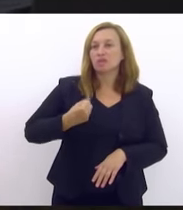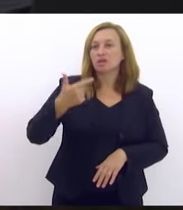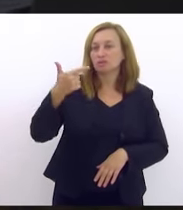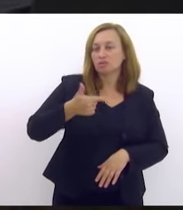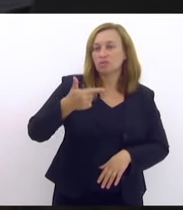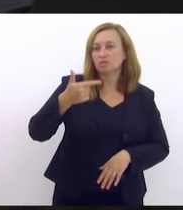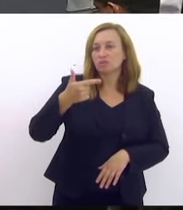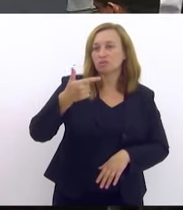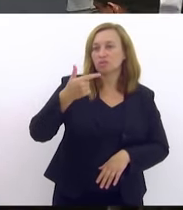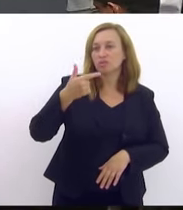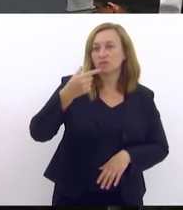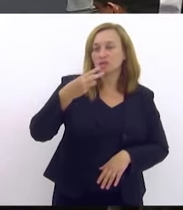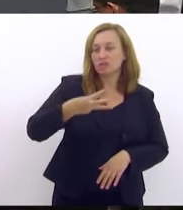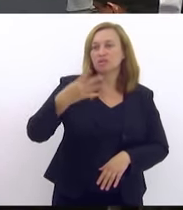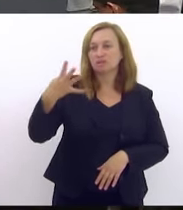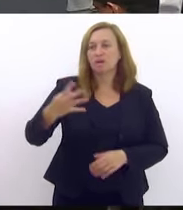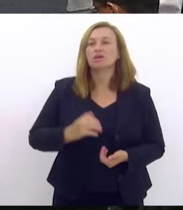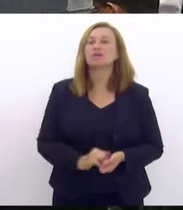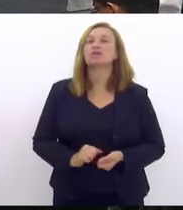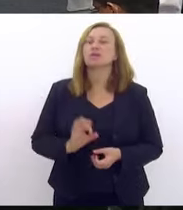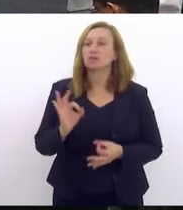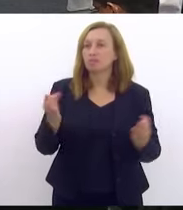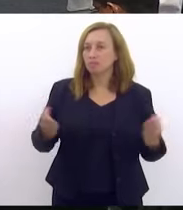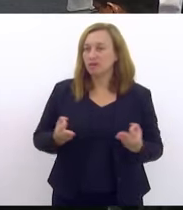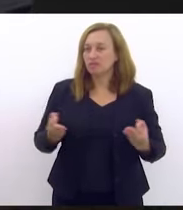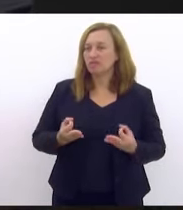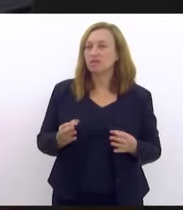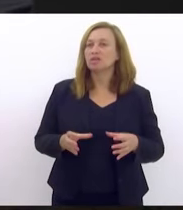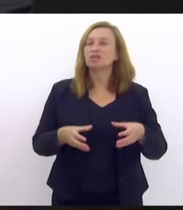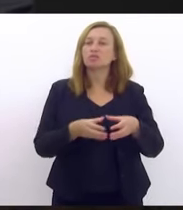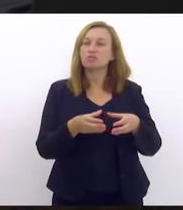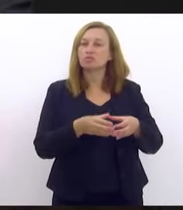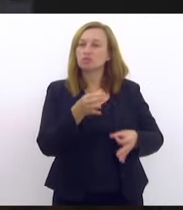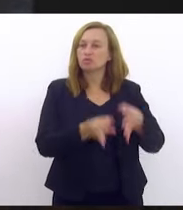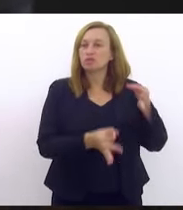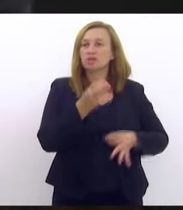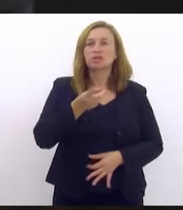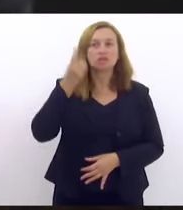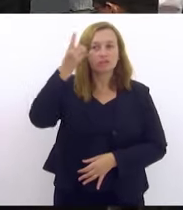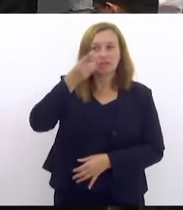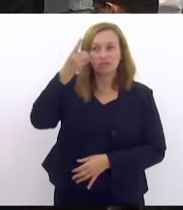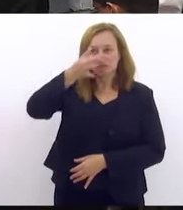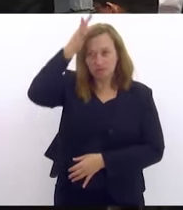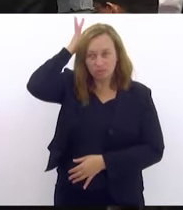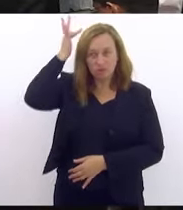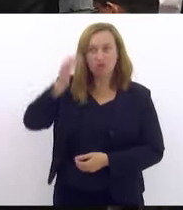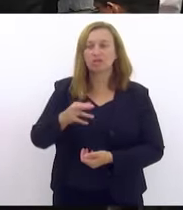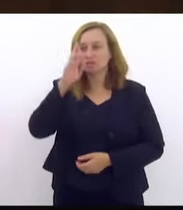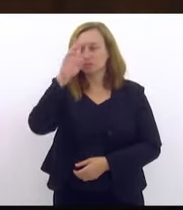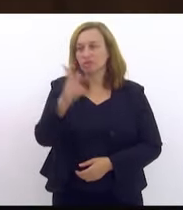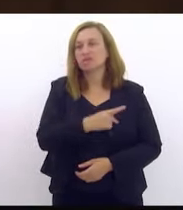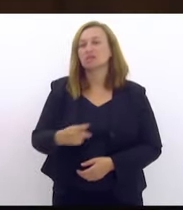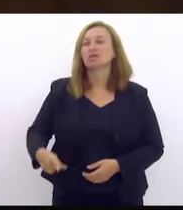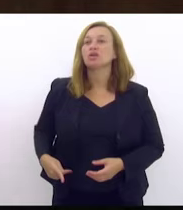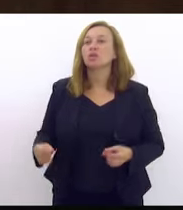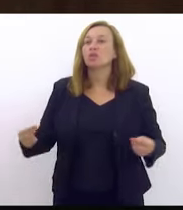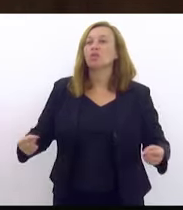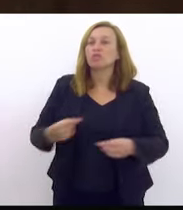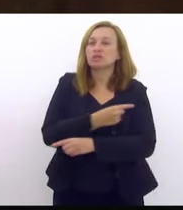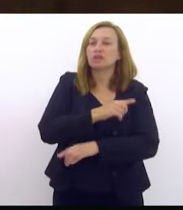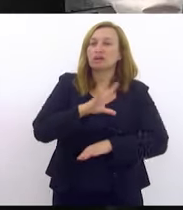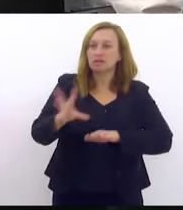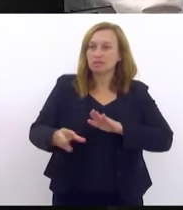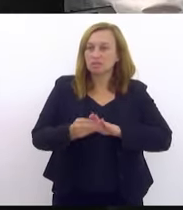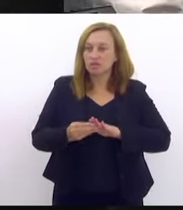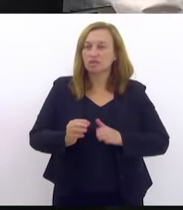Perfeito. Para emitir parecer pela Comissão de Constituição e Justiça, deputado Fred Pacheco. Presidente, contrário às